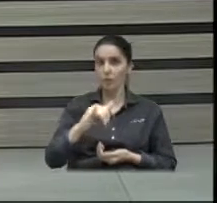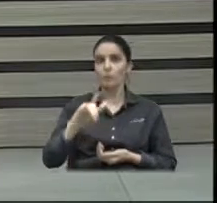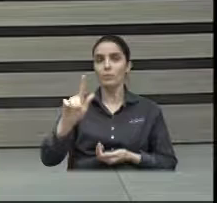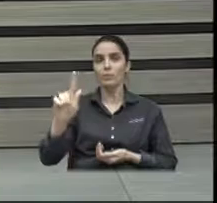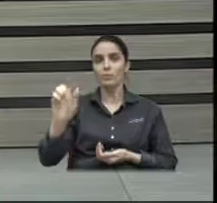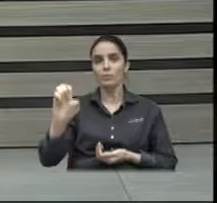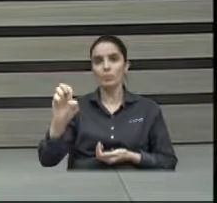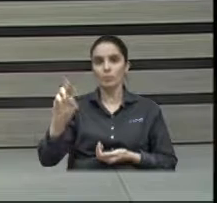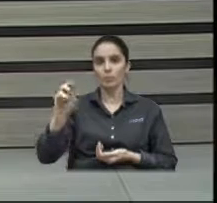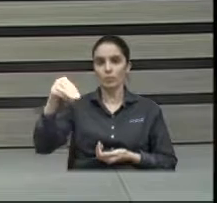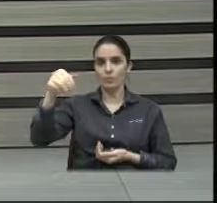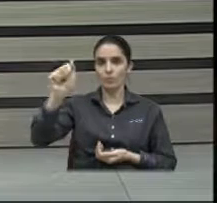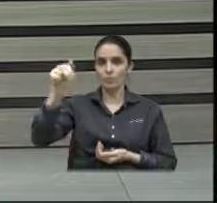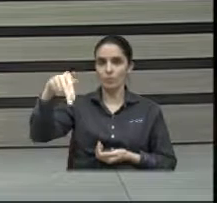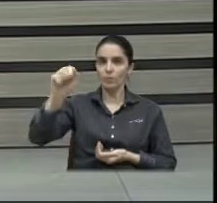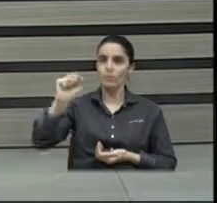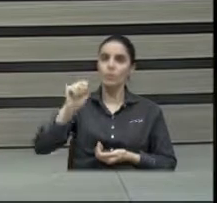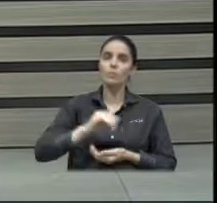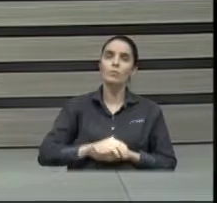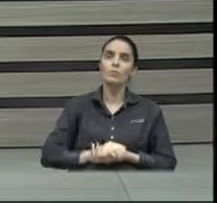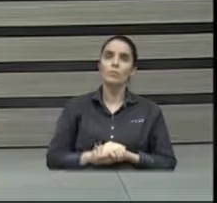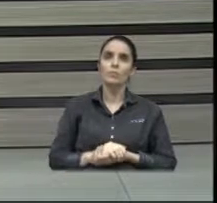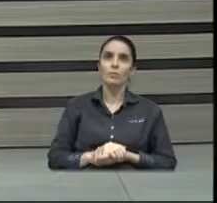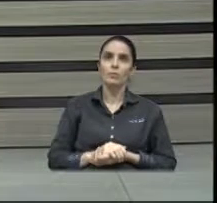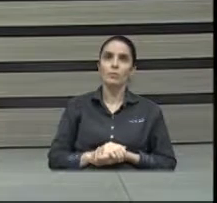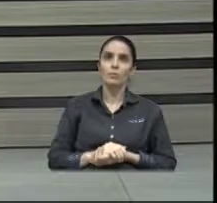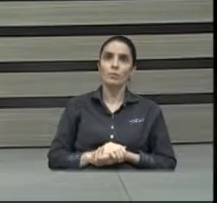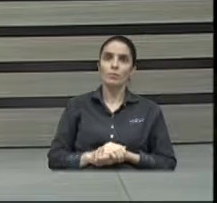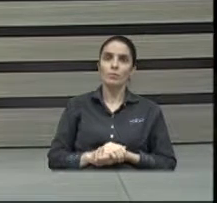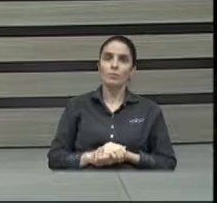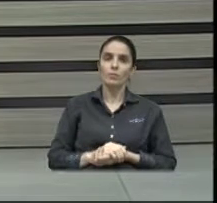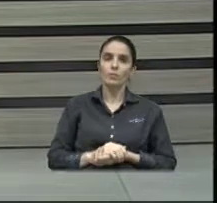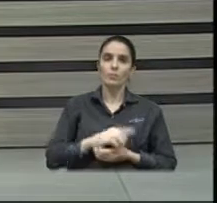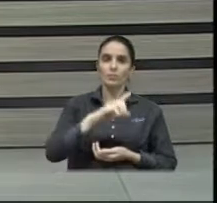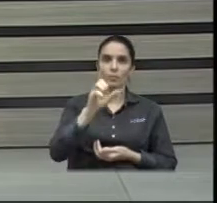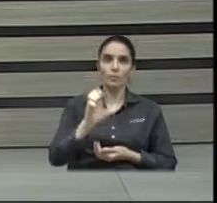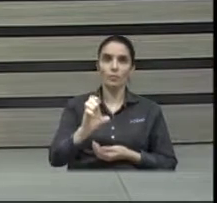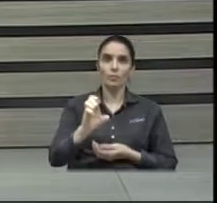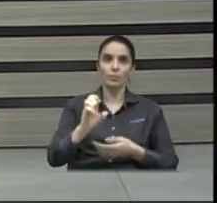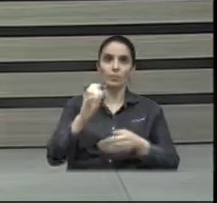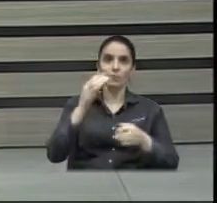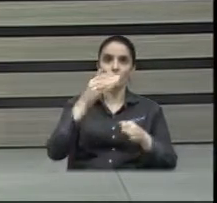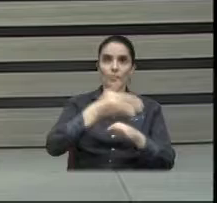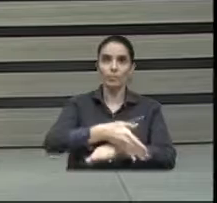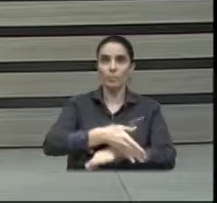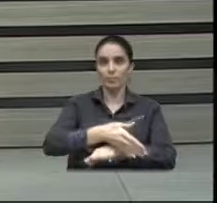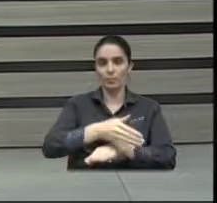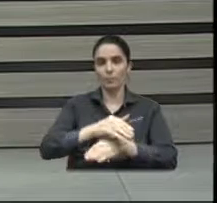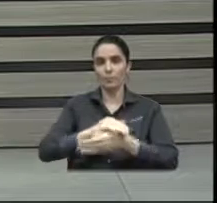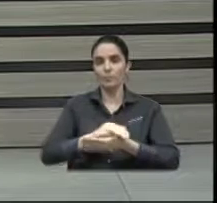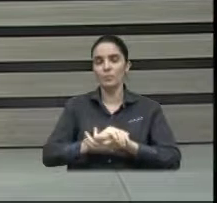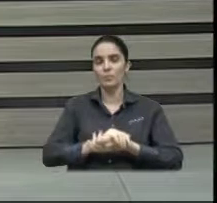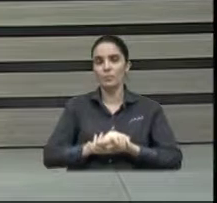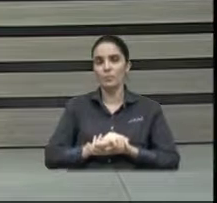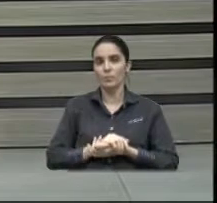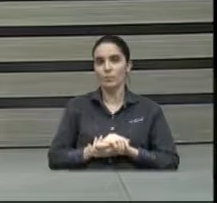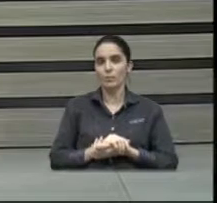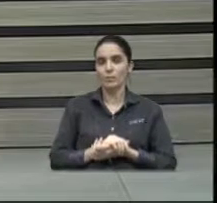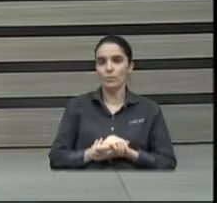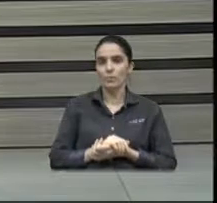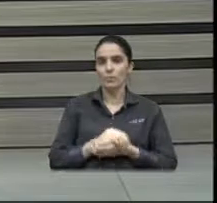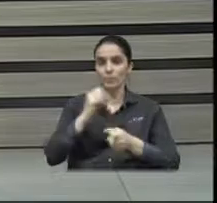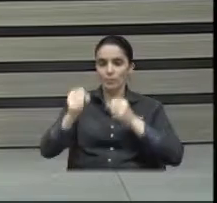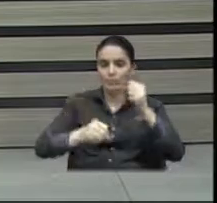que uma vez eu fui na pista do SESI e eu tinha 2 meninas magrinhas